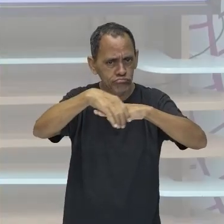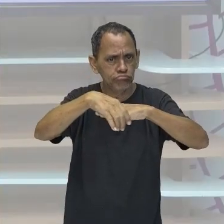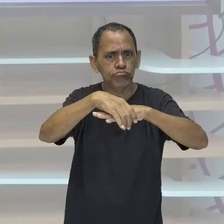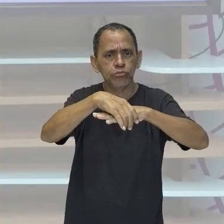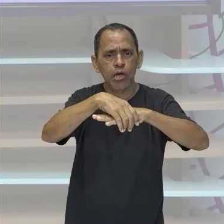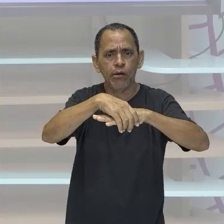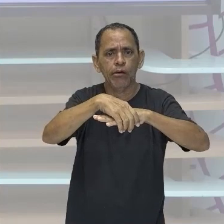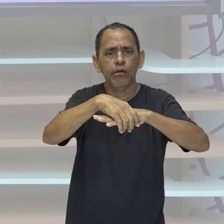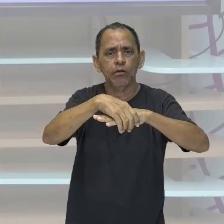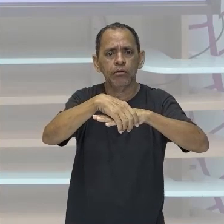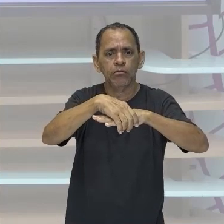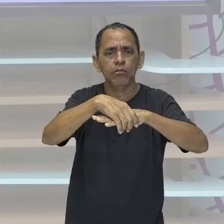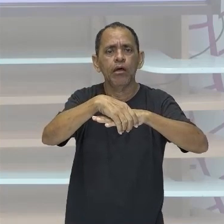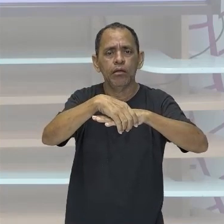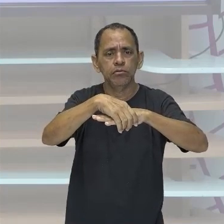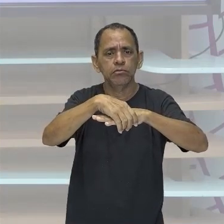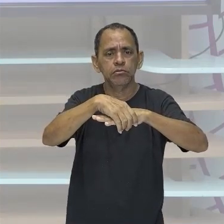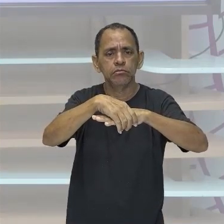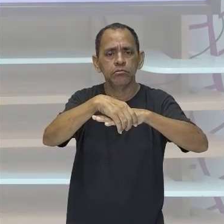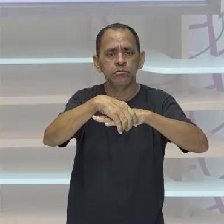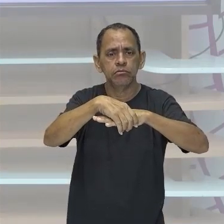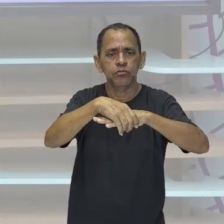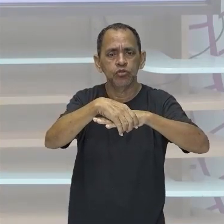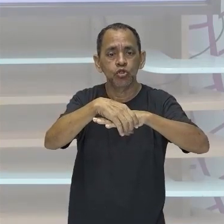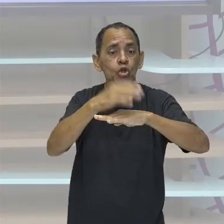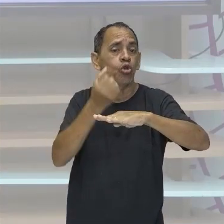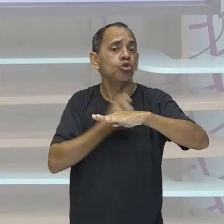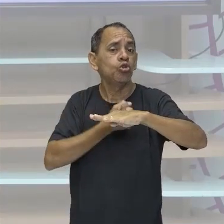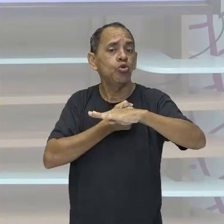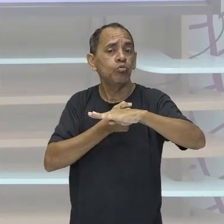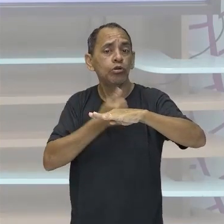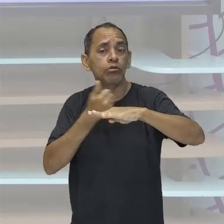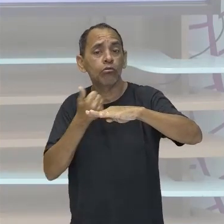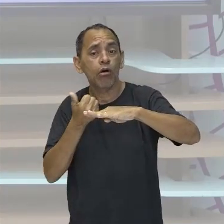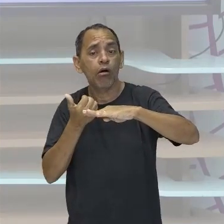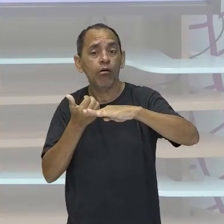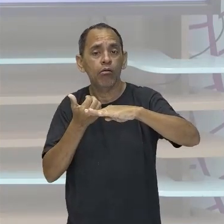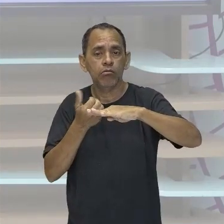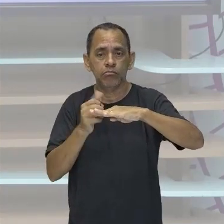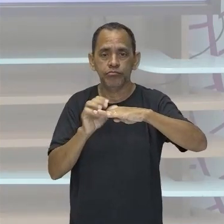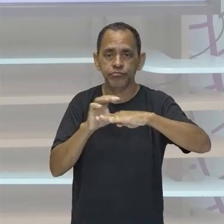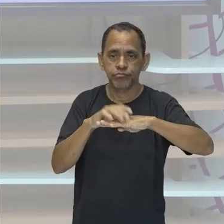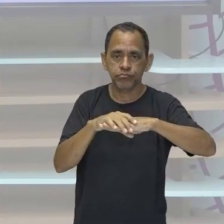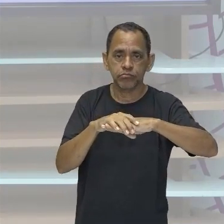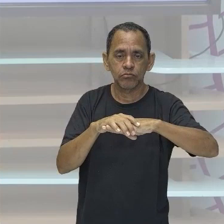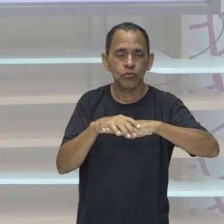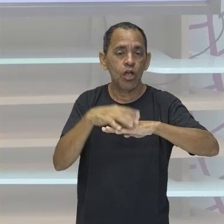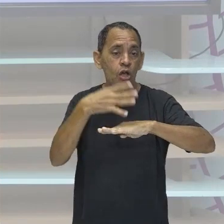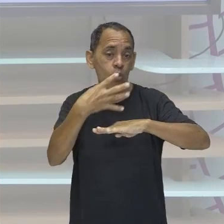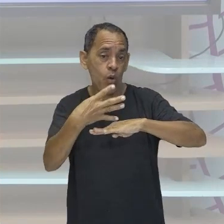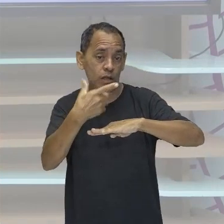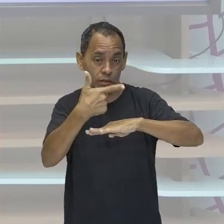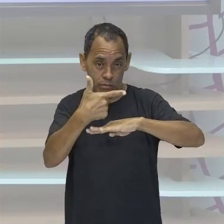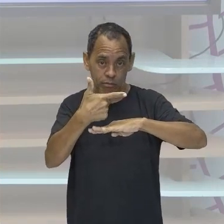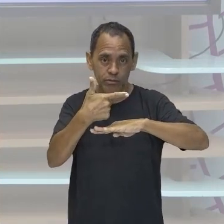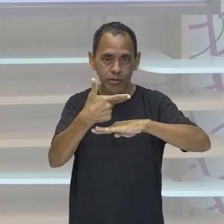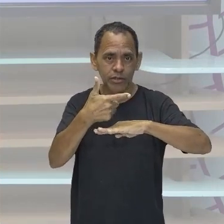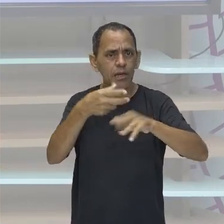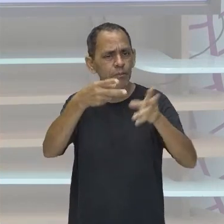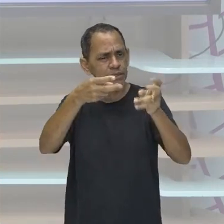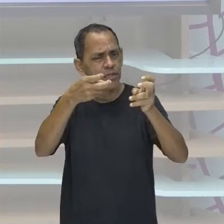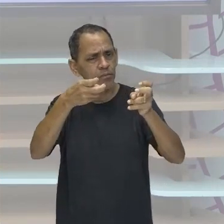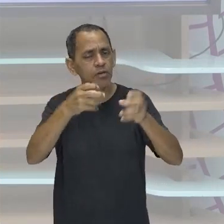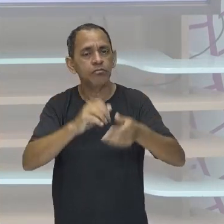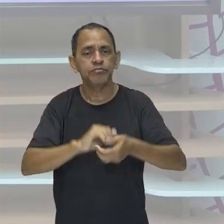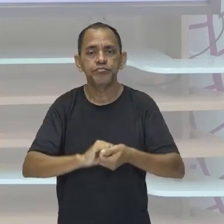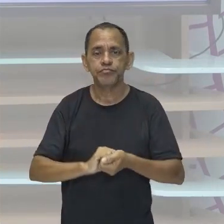quer dizer, o tamanho do sapato dessa pessoa, né, é o número 42. Então, depois,